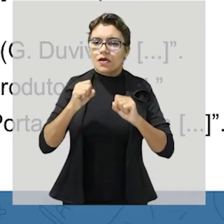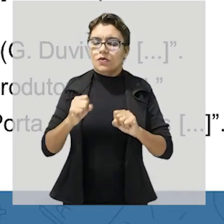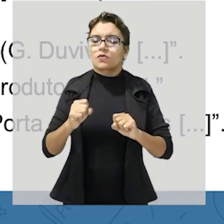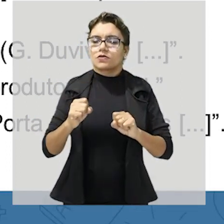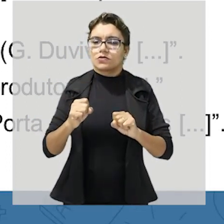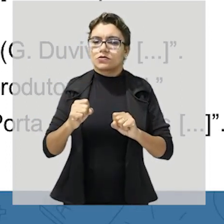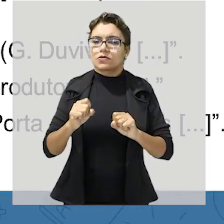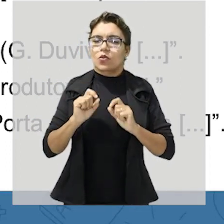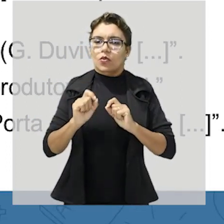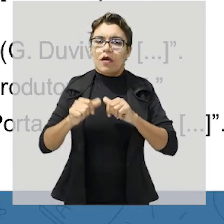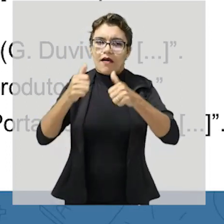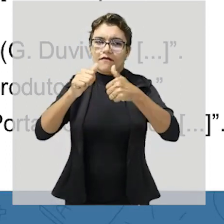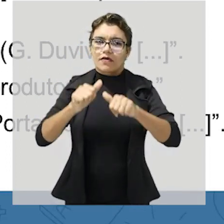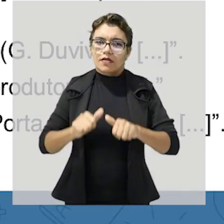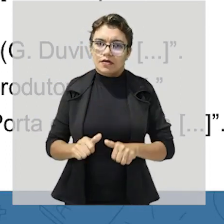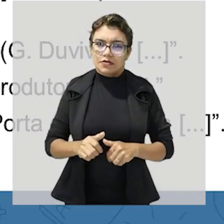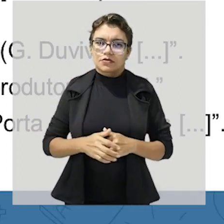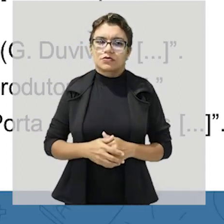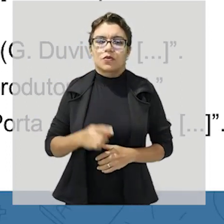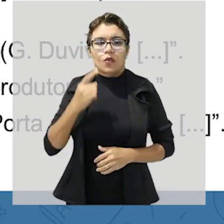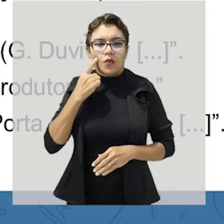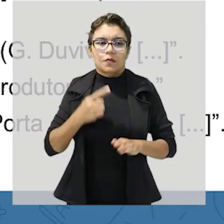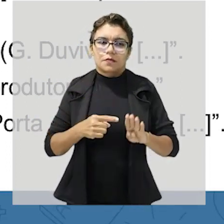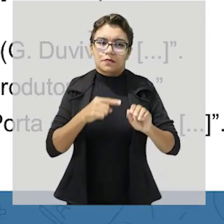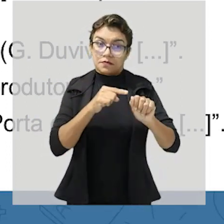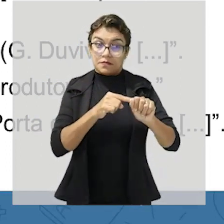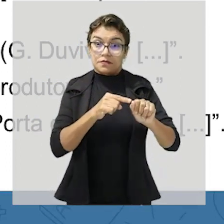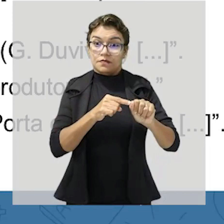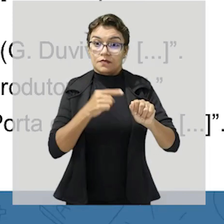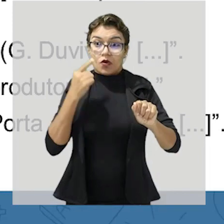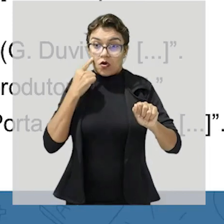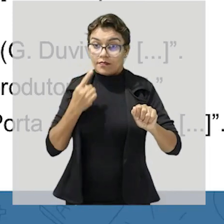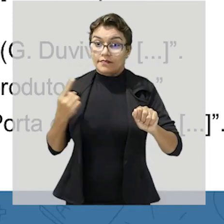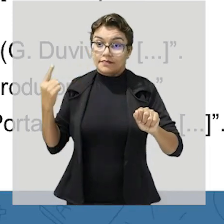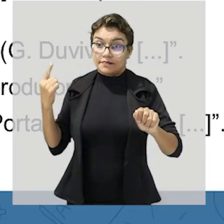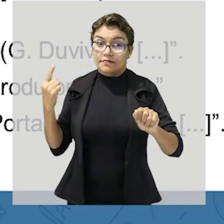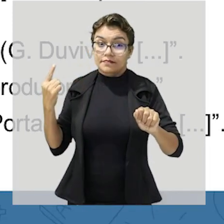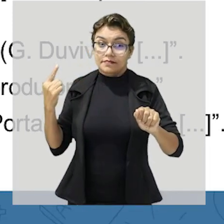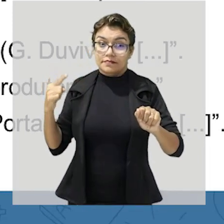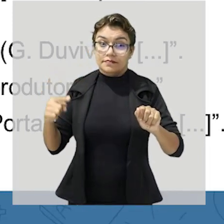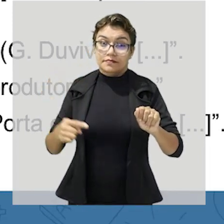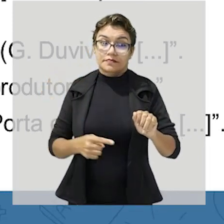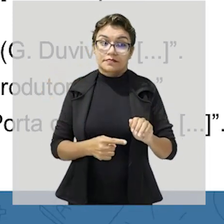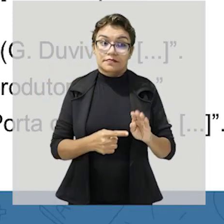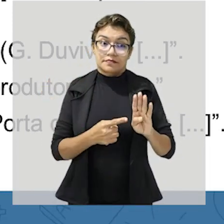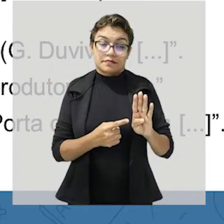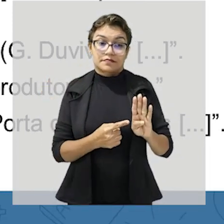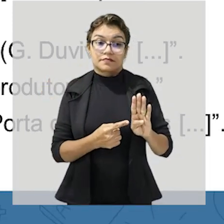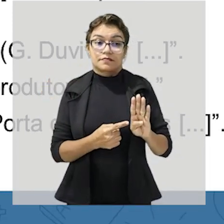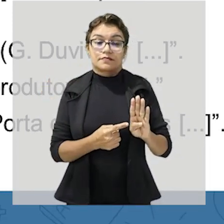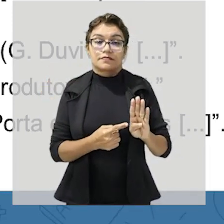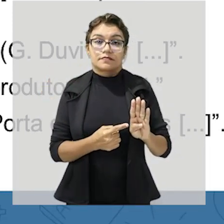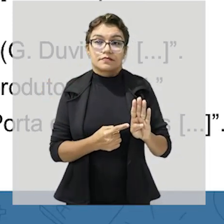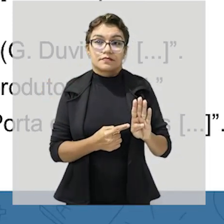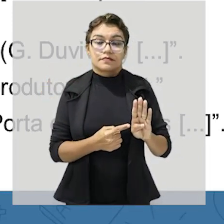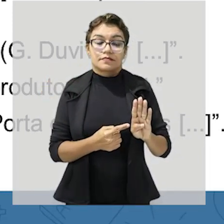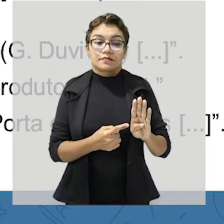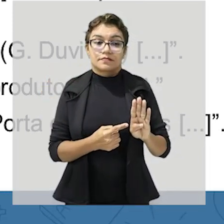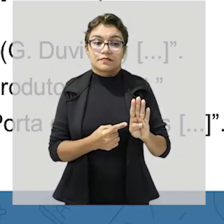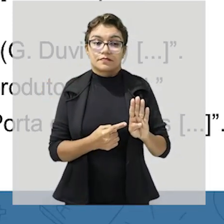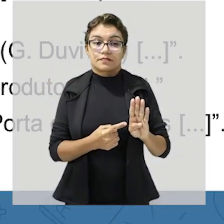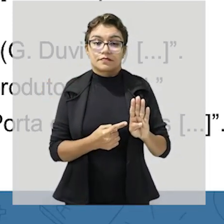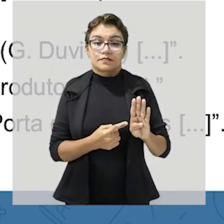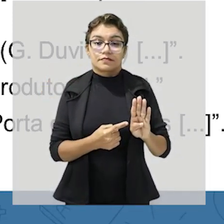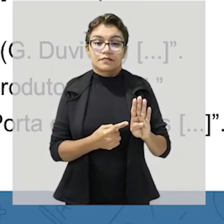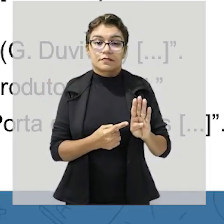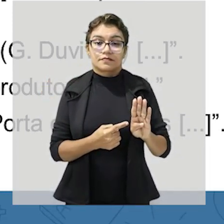famosa blogueira, um jornalista de fofoca, um agente de celebridades, uma diretora de elenco radical, um detetive, um ajudante de